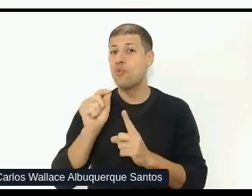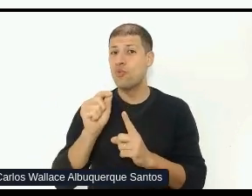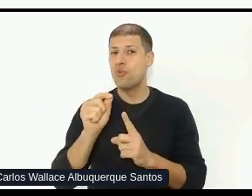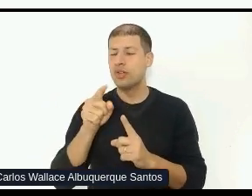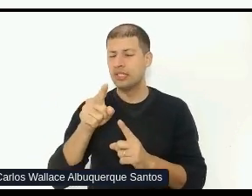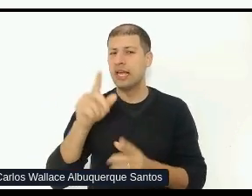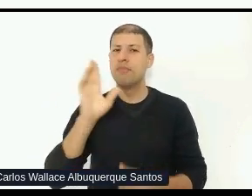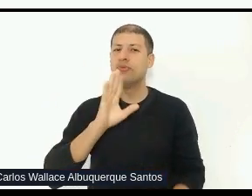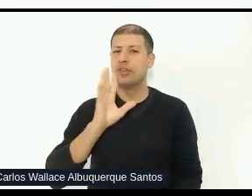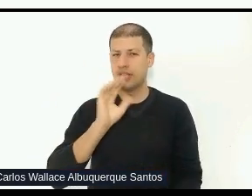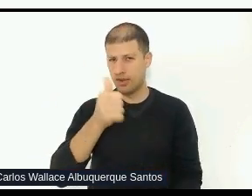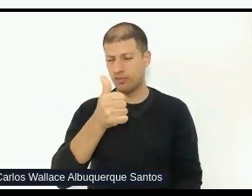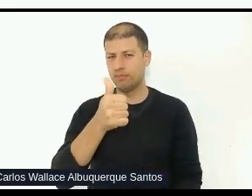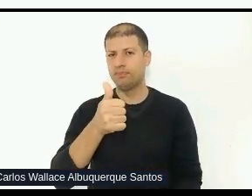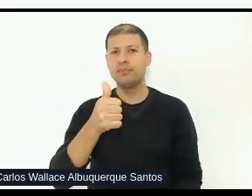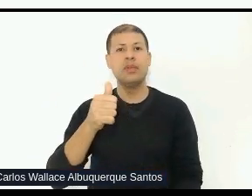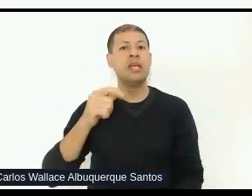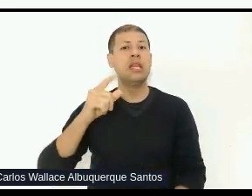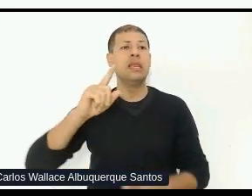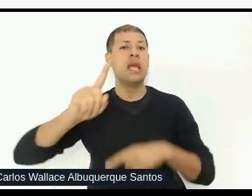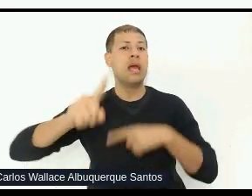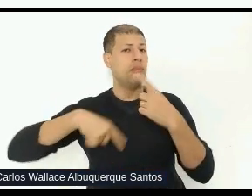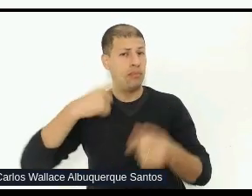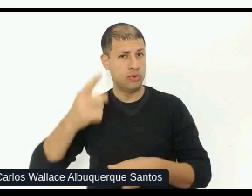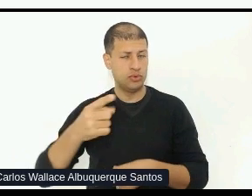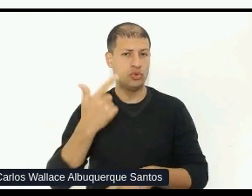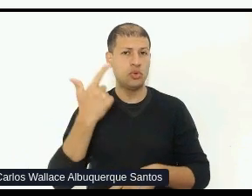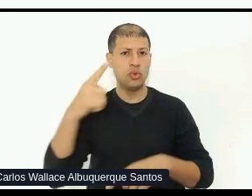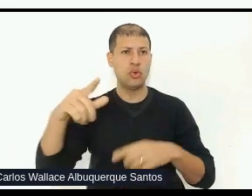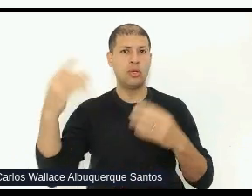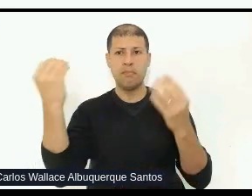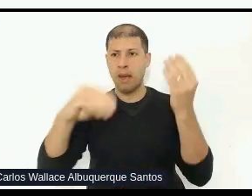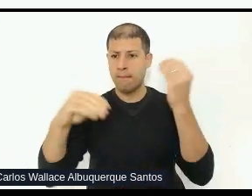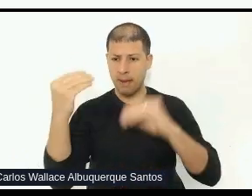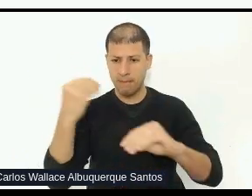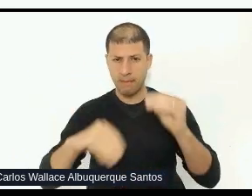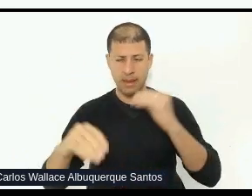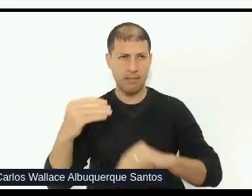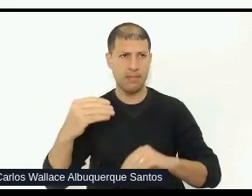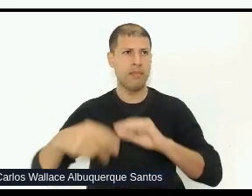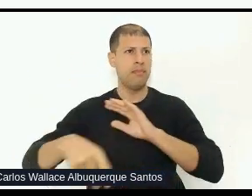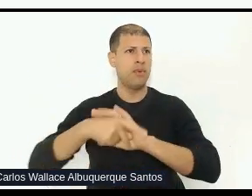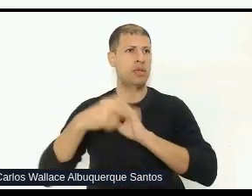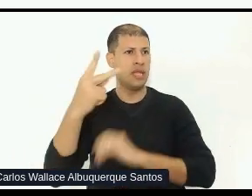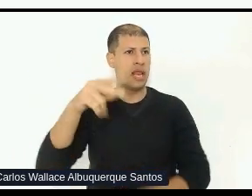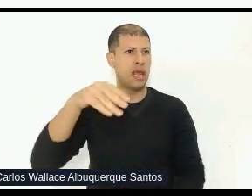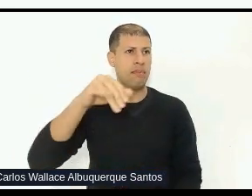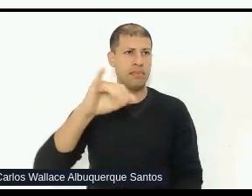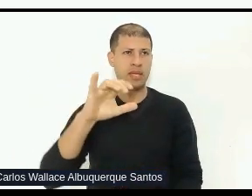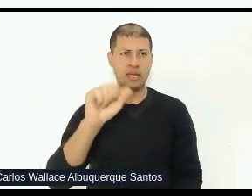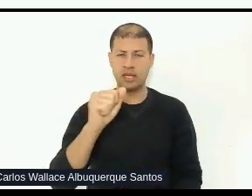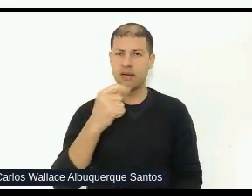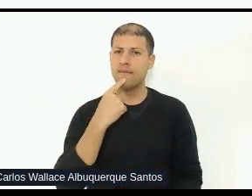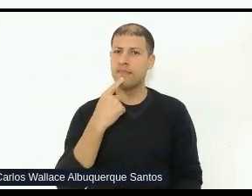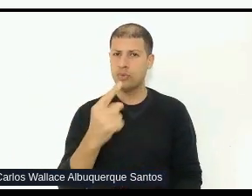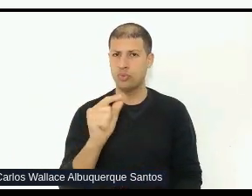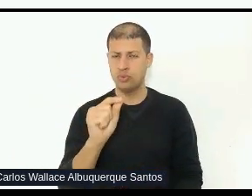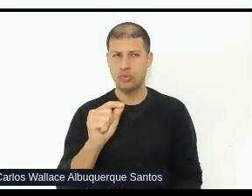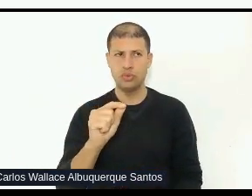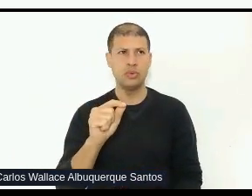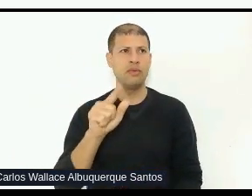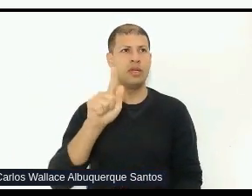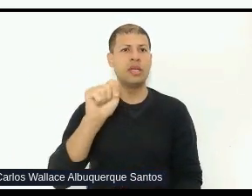legal, né? Logo depois, né, outras mensagens são colocadas por Mica, né? E ela coloca assim, né?